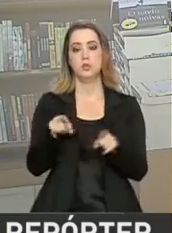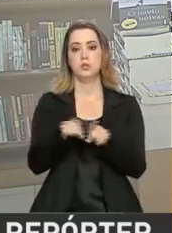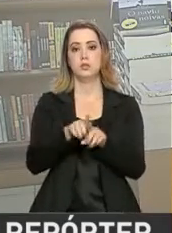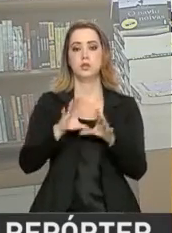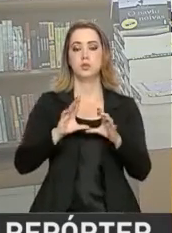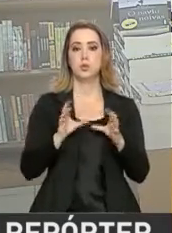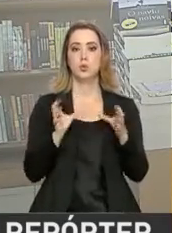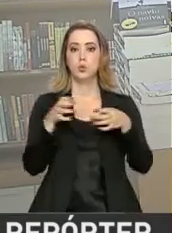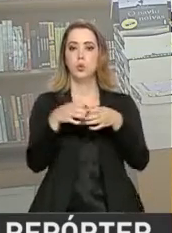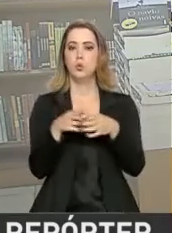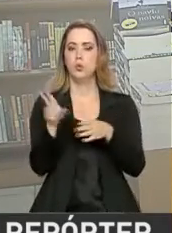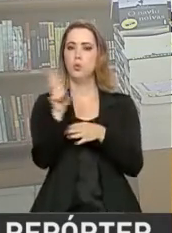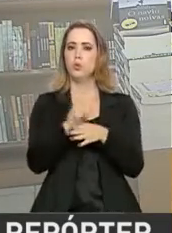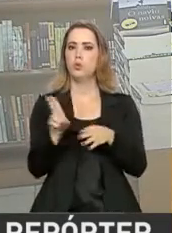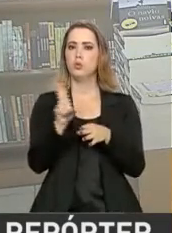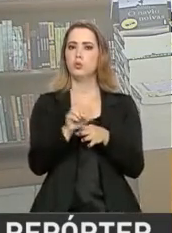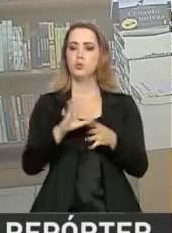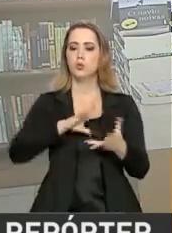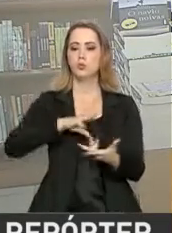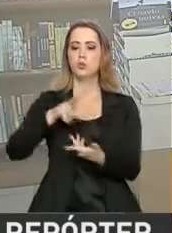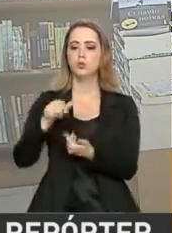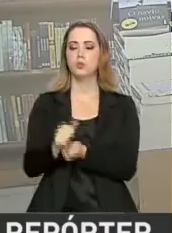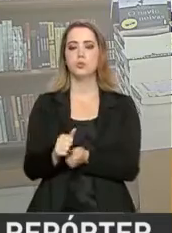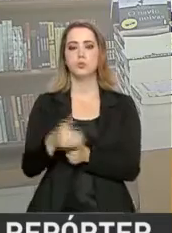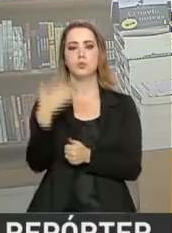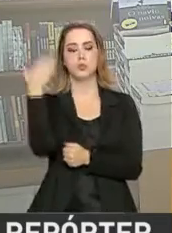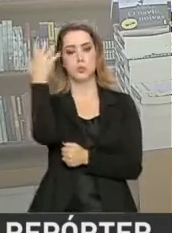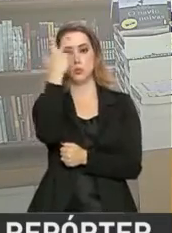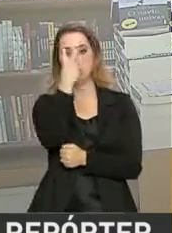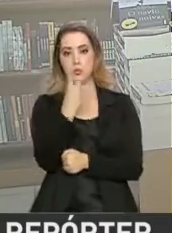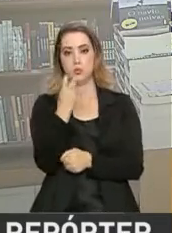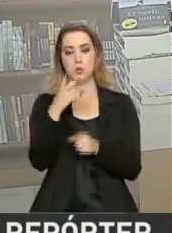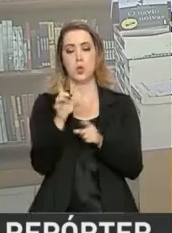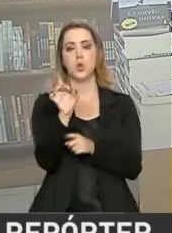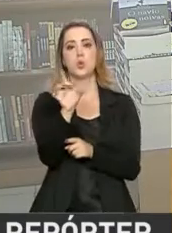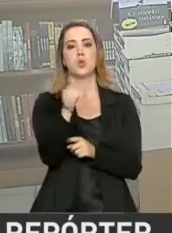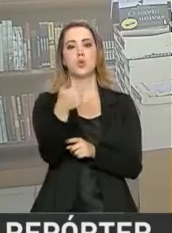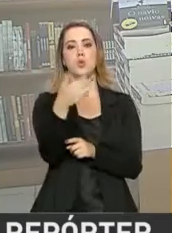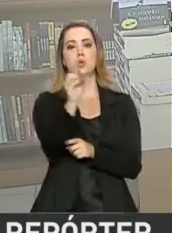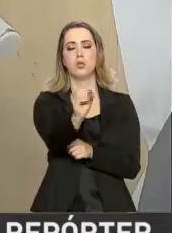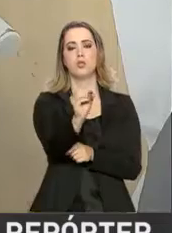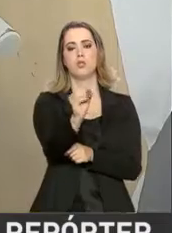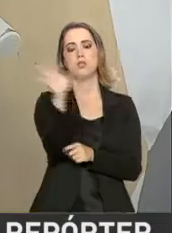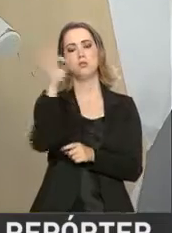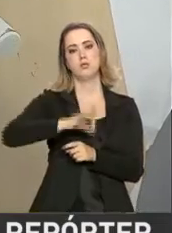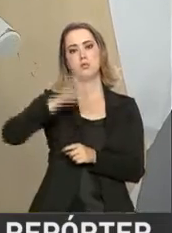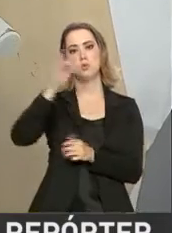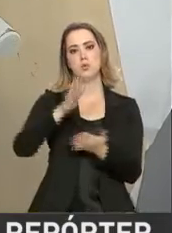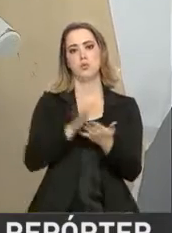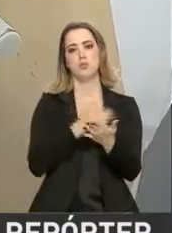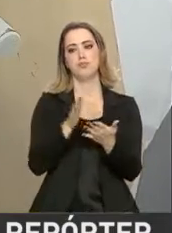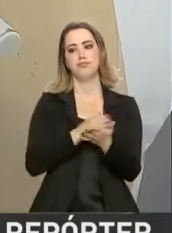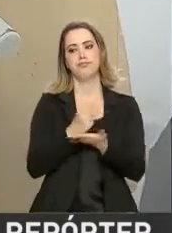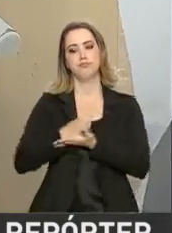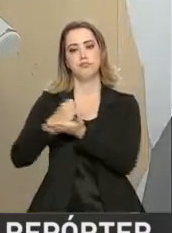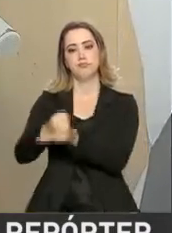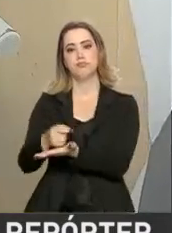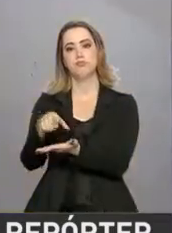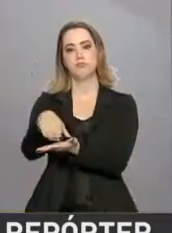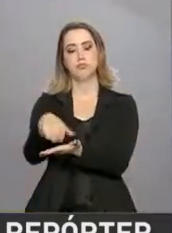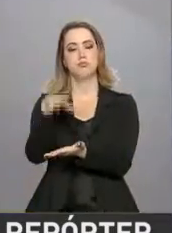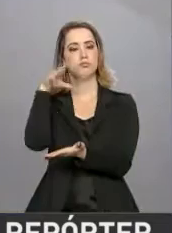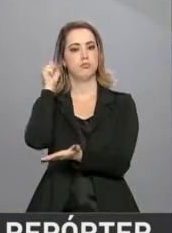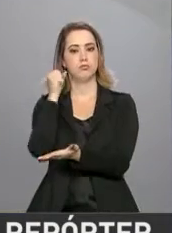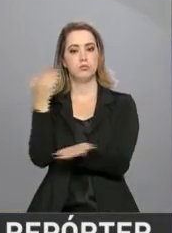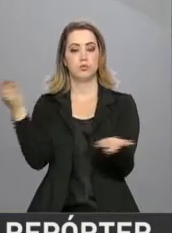Cegos, menos de 10% dos livros estão disponíveis para esse público. Para mudar essa realidade, foi criado